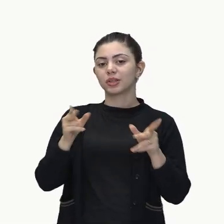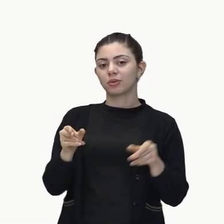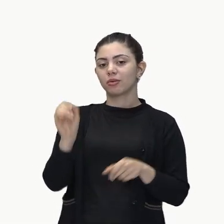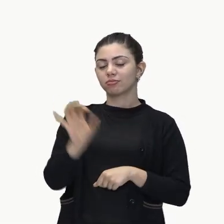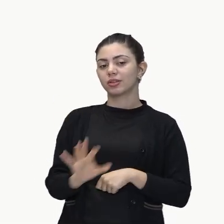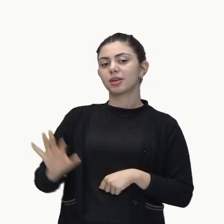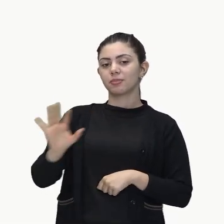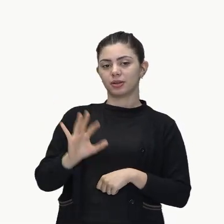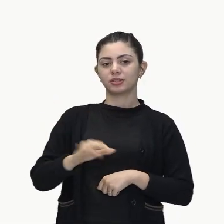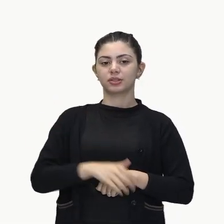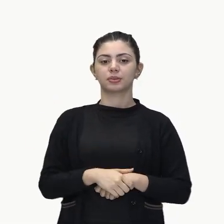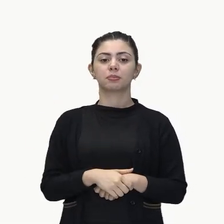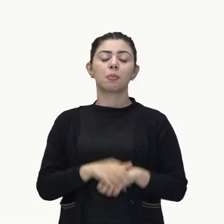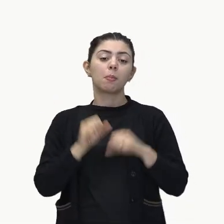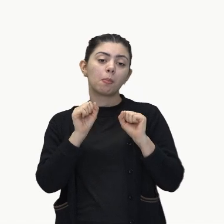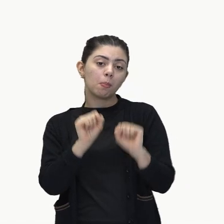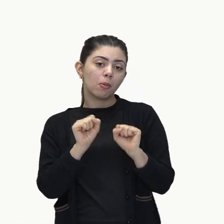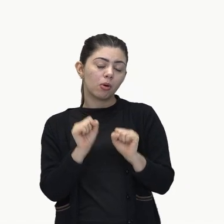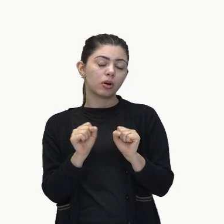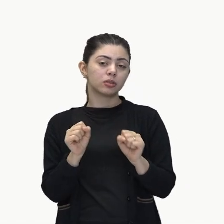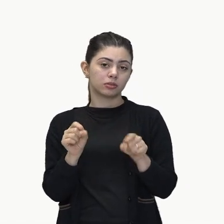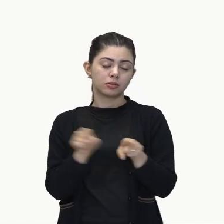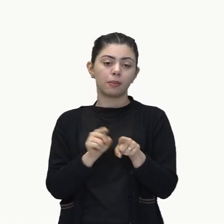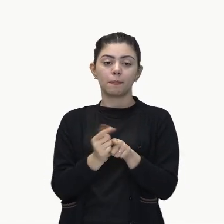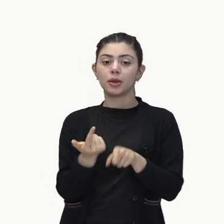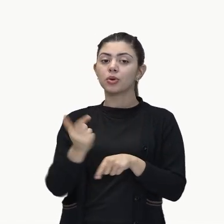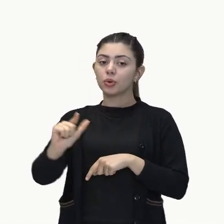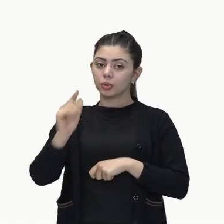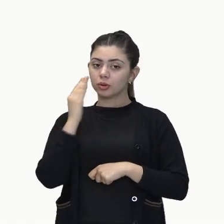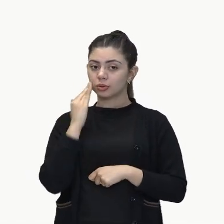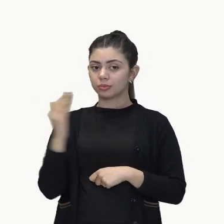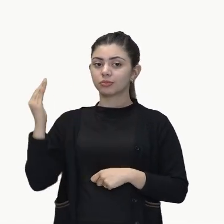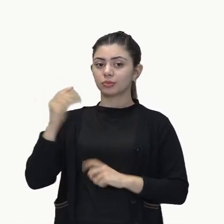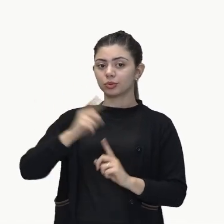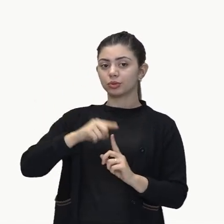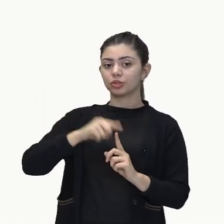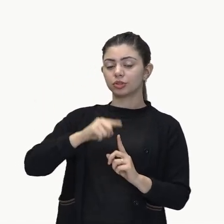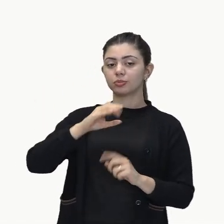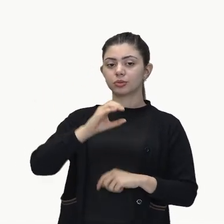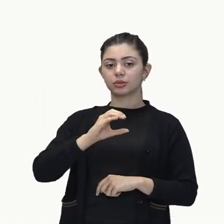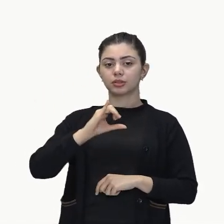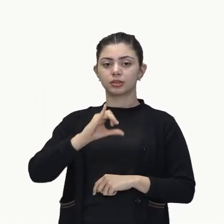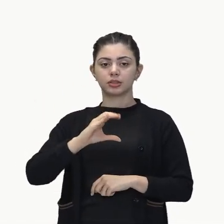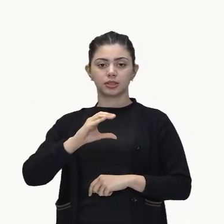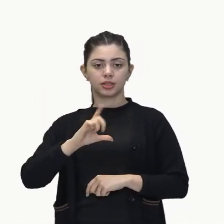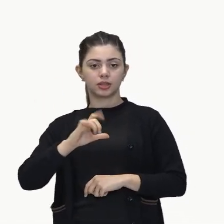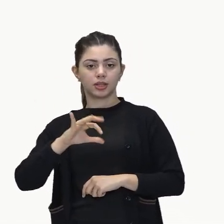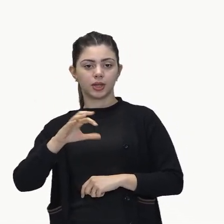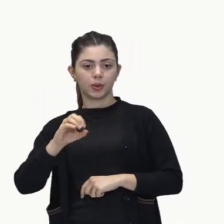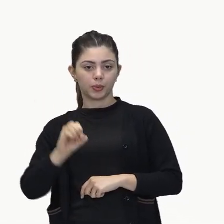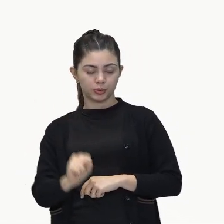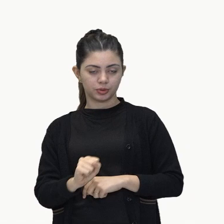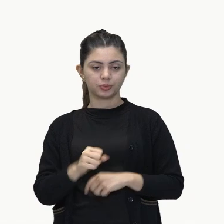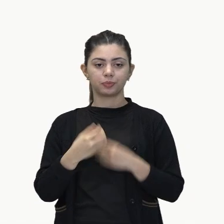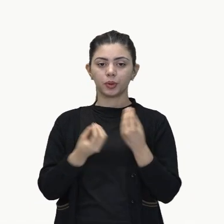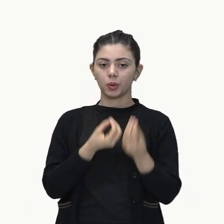carbonos. Podem existir os éteres cíclicos, que eles são chamados de epóxi, que são